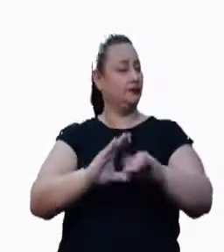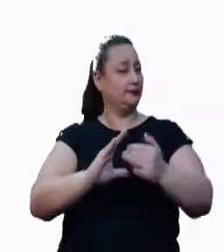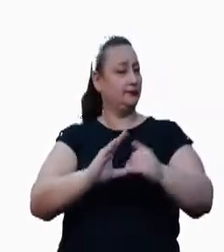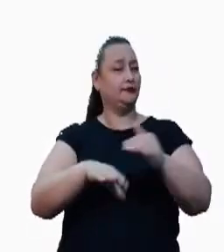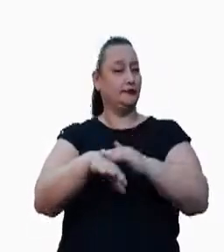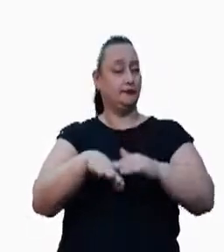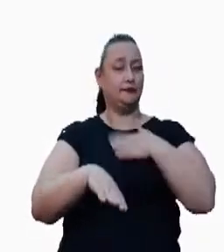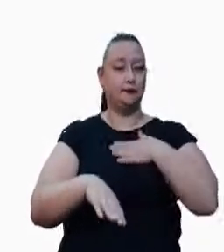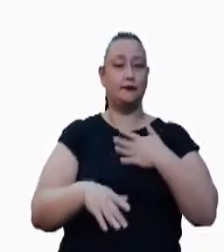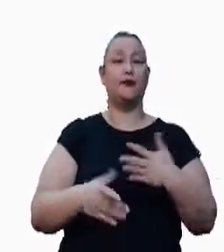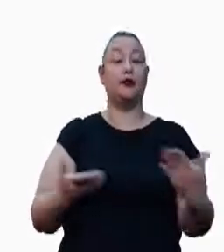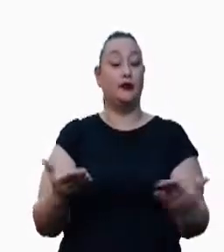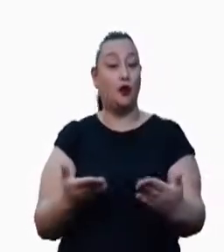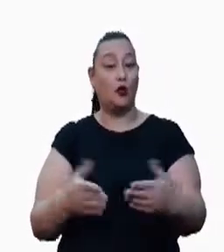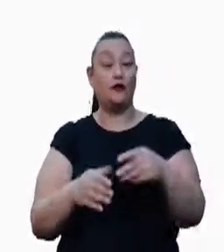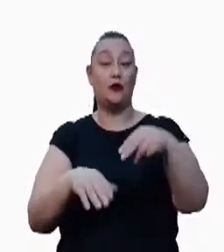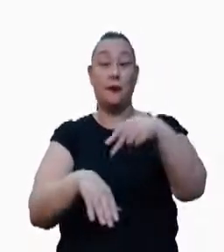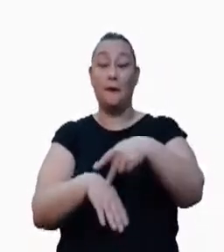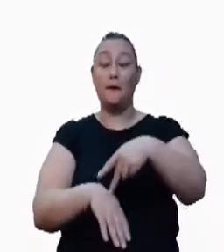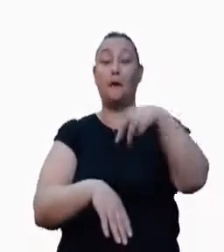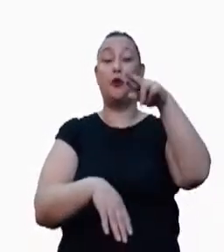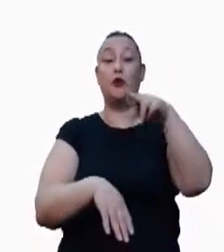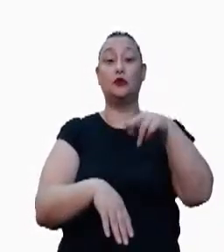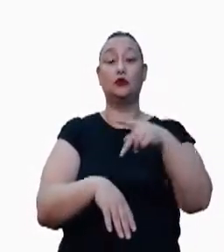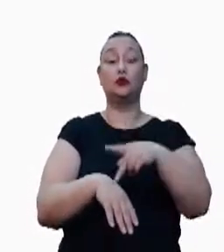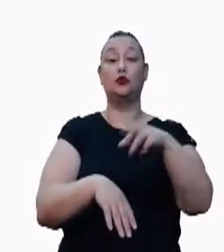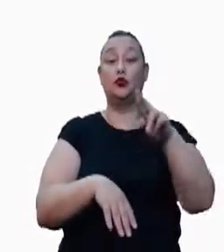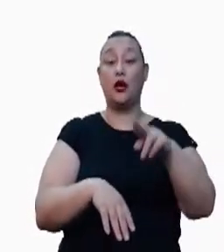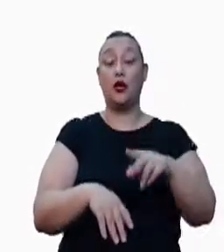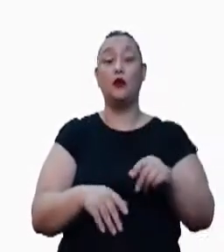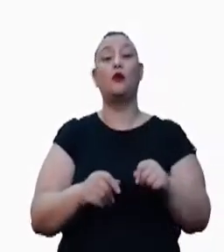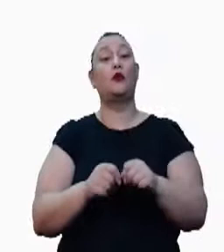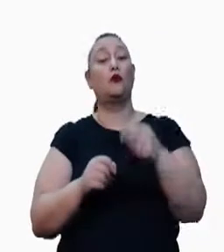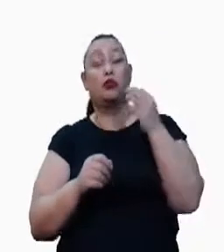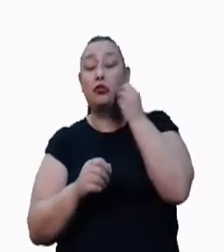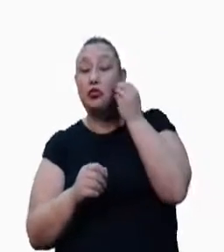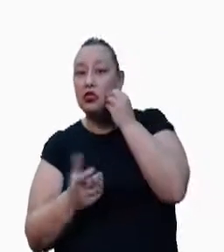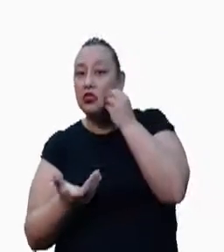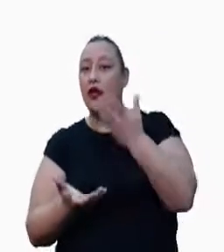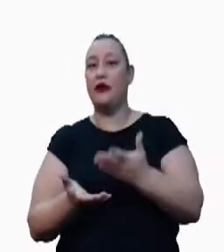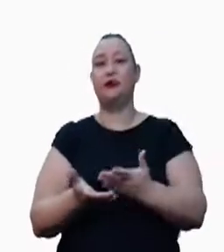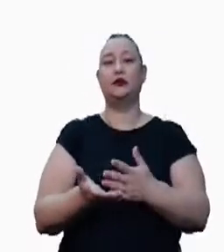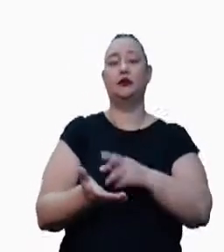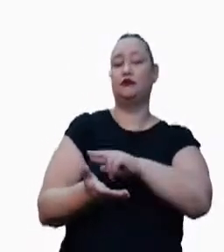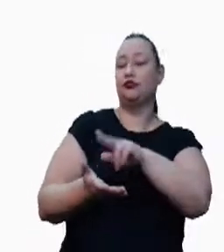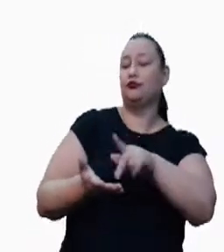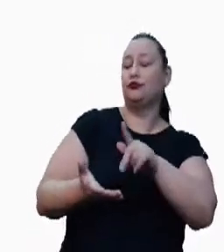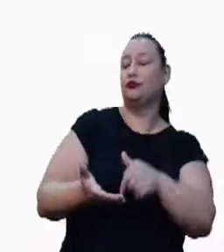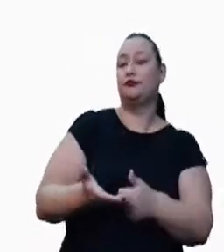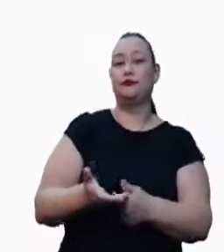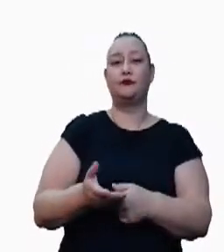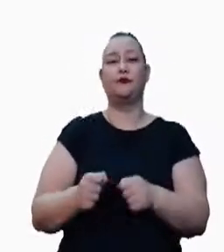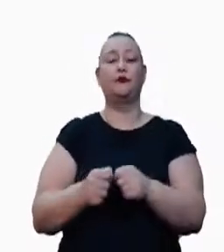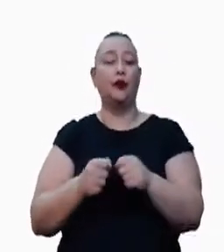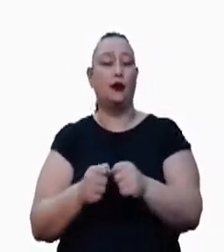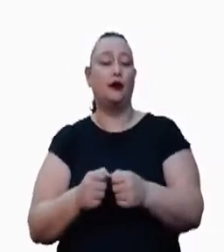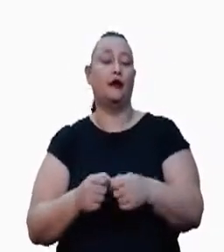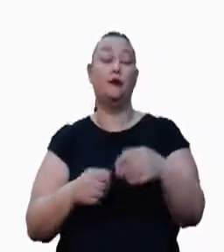fazendo agora, estou começando um pós-doutorado com teste preditivo. Então, a gente faz teste preditivo, vai começar a fazer teste preditivo